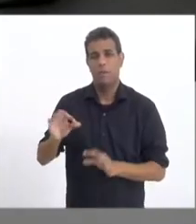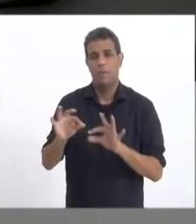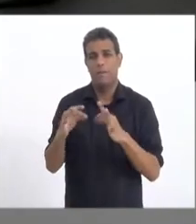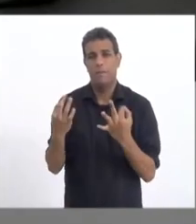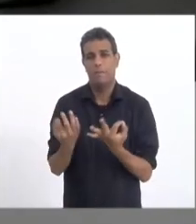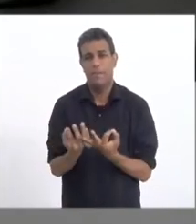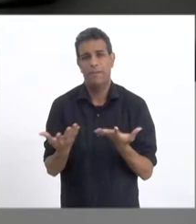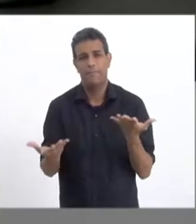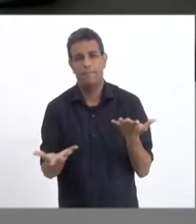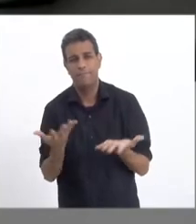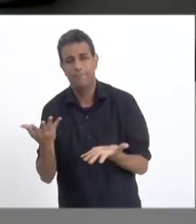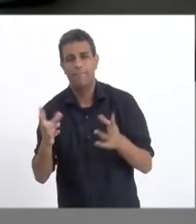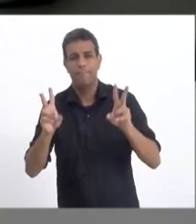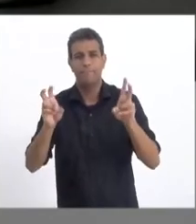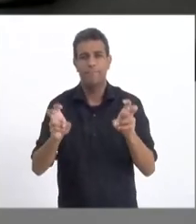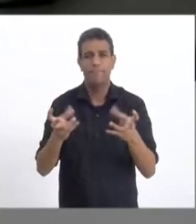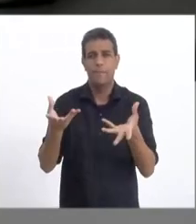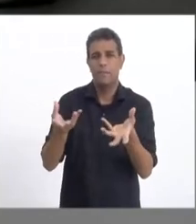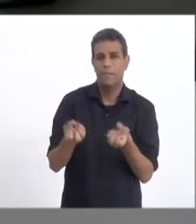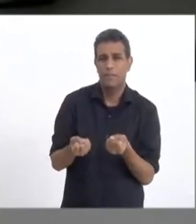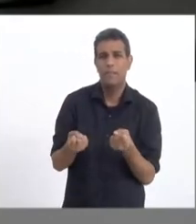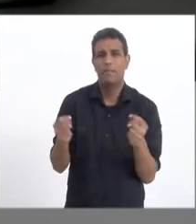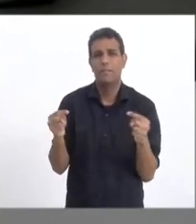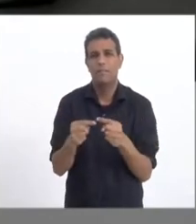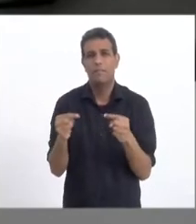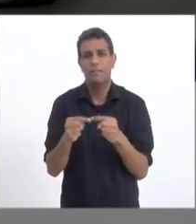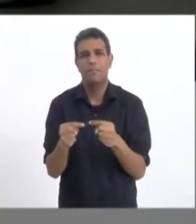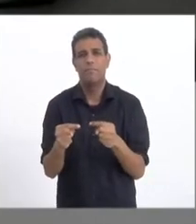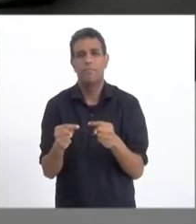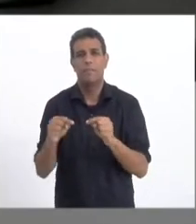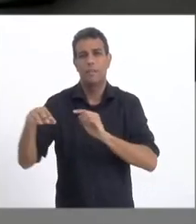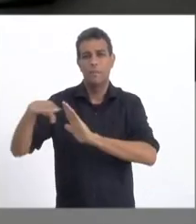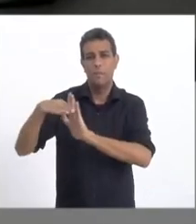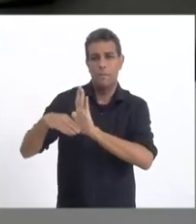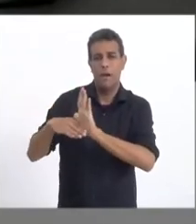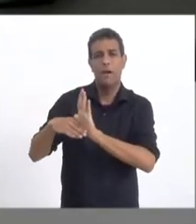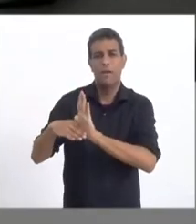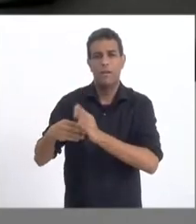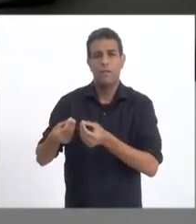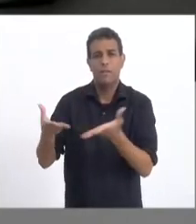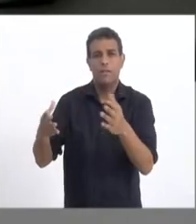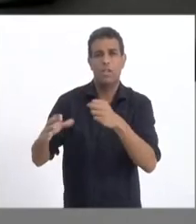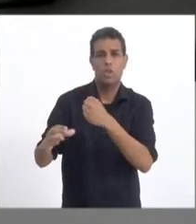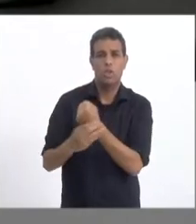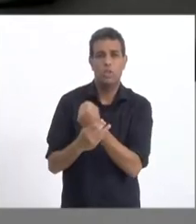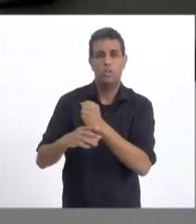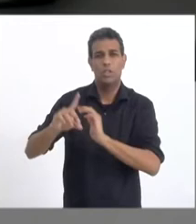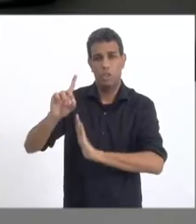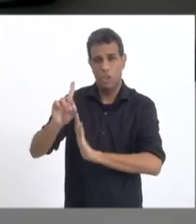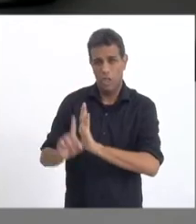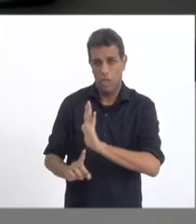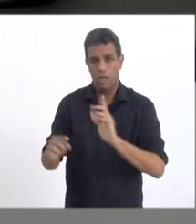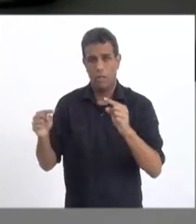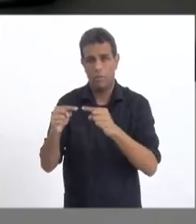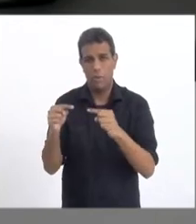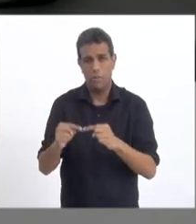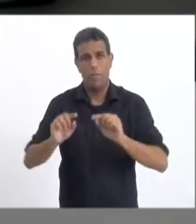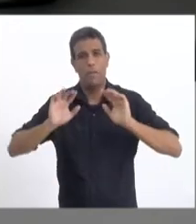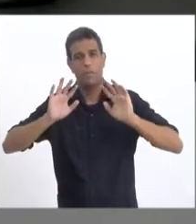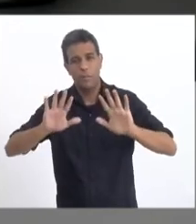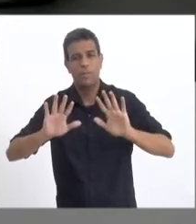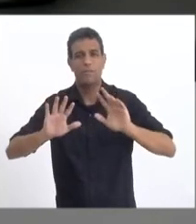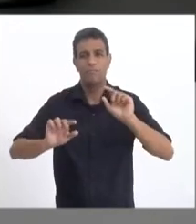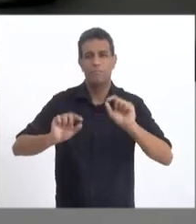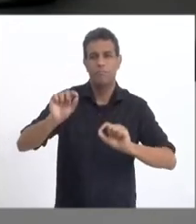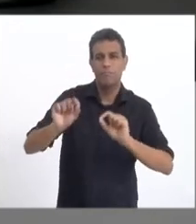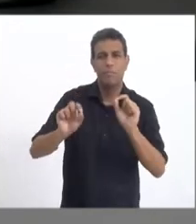Não gosto muito desse termo beneficiário, porque lembra benefício, enquanto o programa ele é uma garantia de direito, né? Apesar de a gente acaba, às